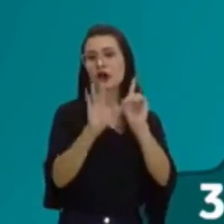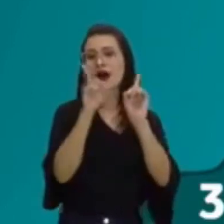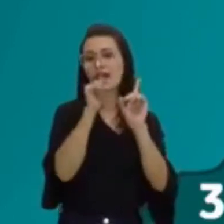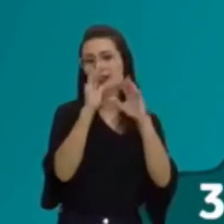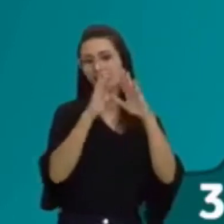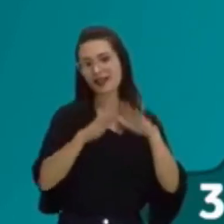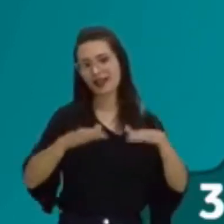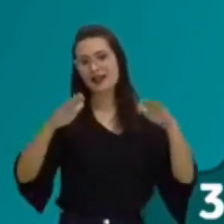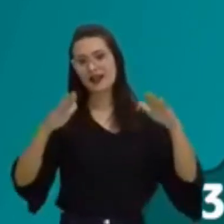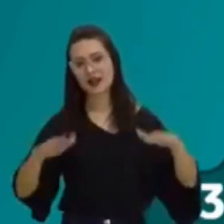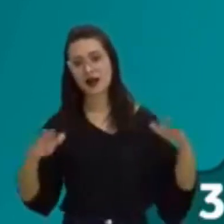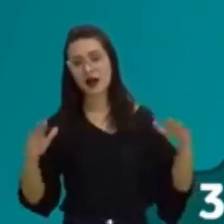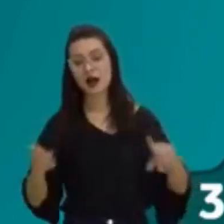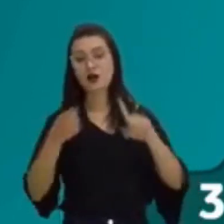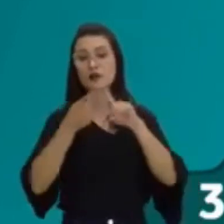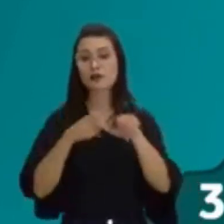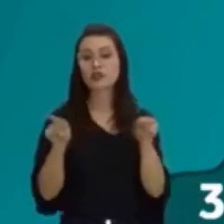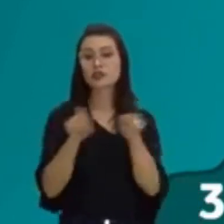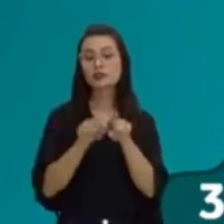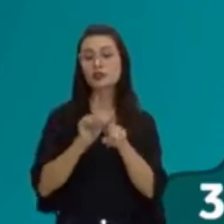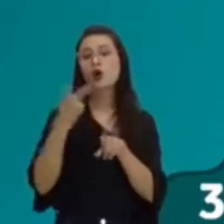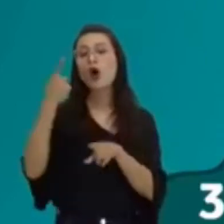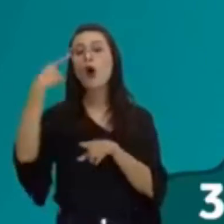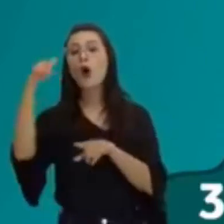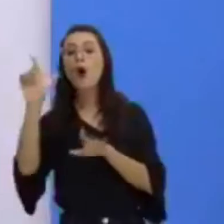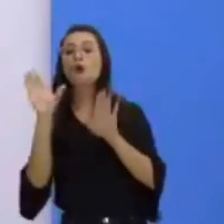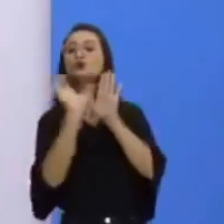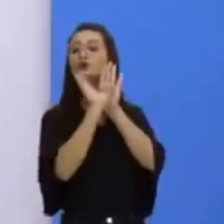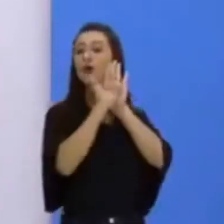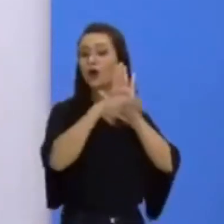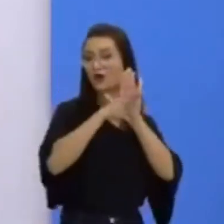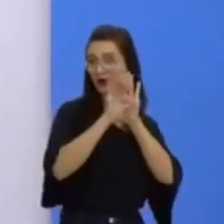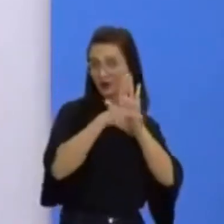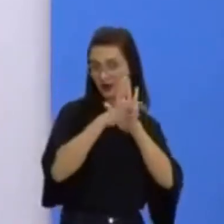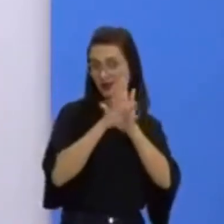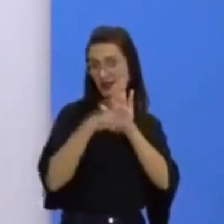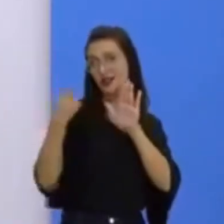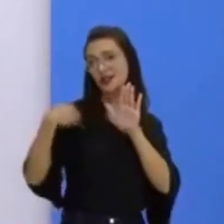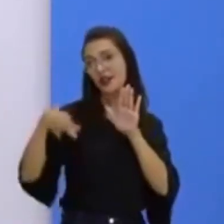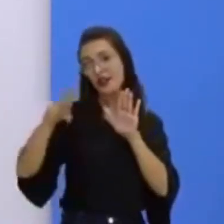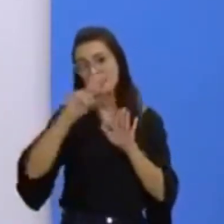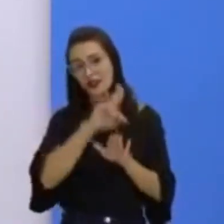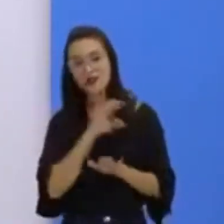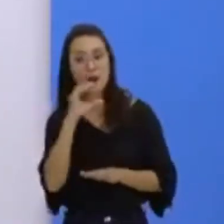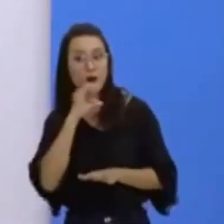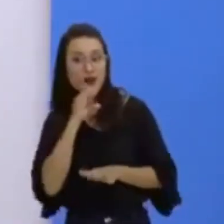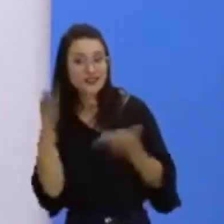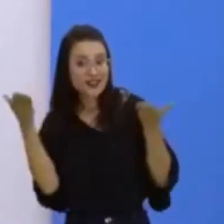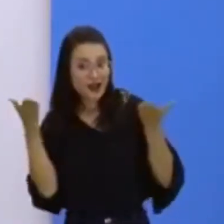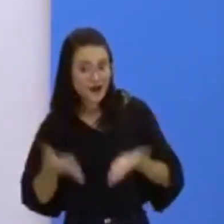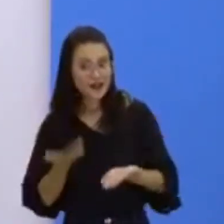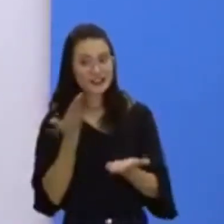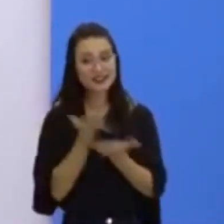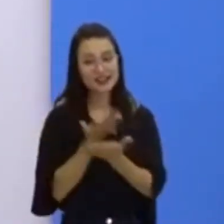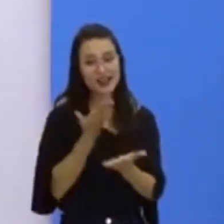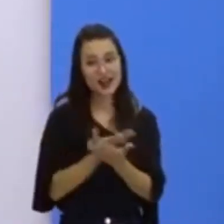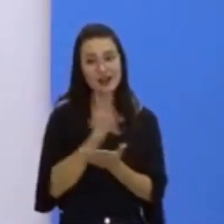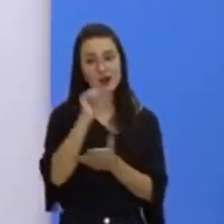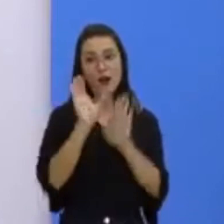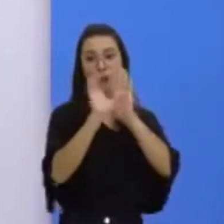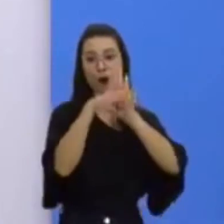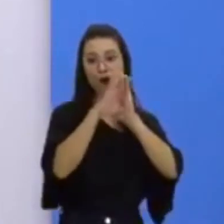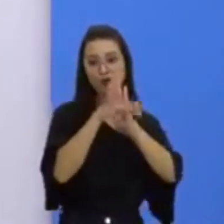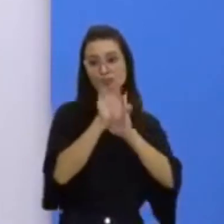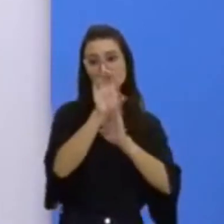na água. Mas também tem um outro conceito que nós vamos conhecer nessa aula que está envolvido, que é o conceito de